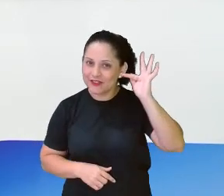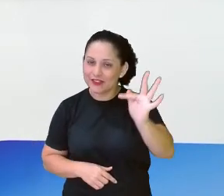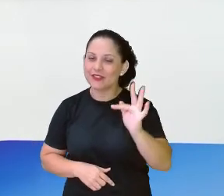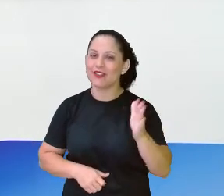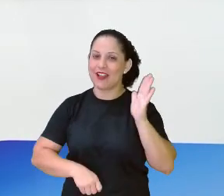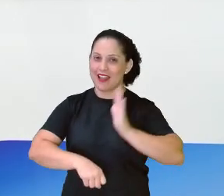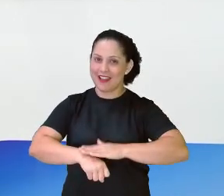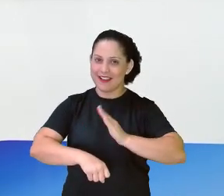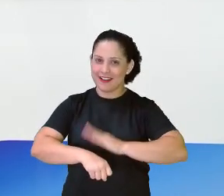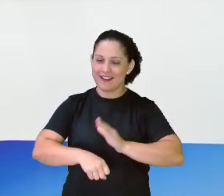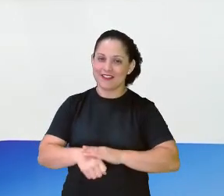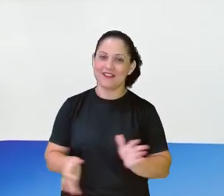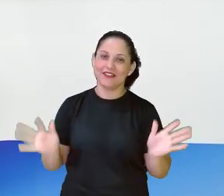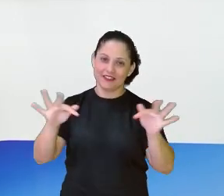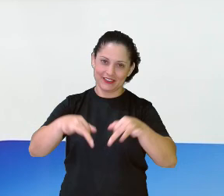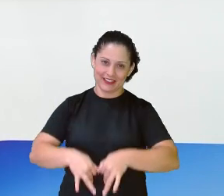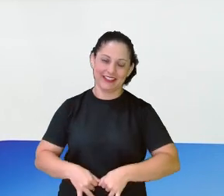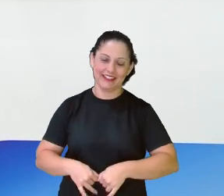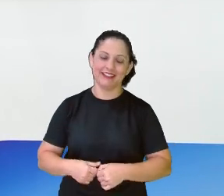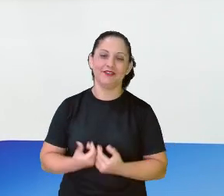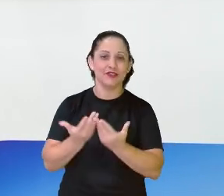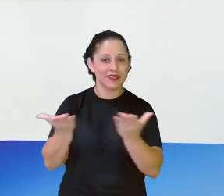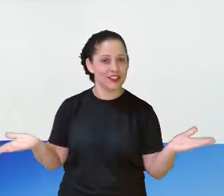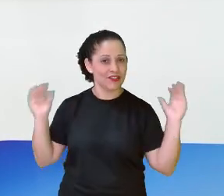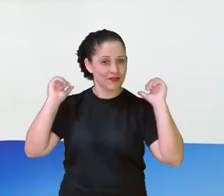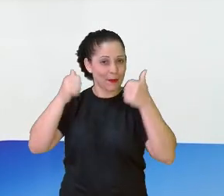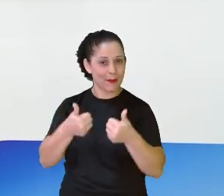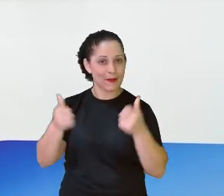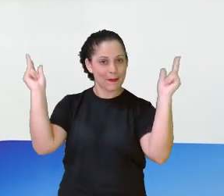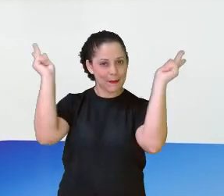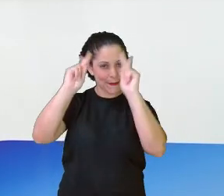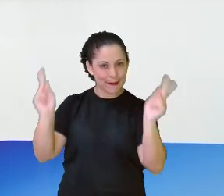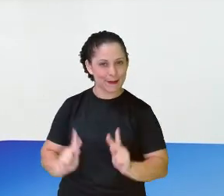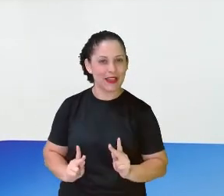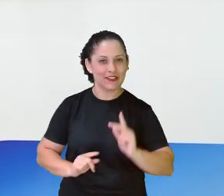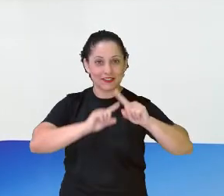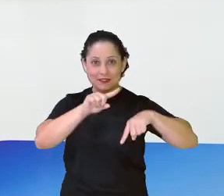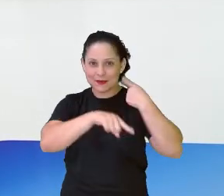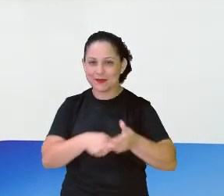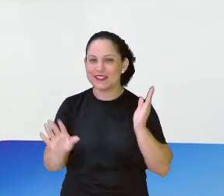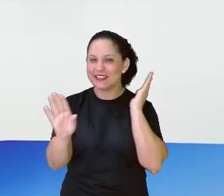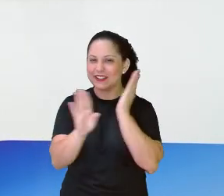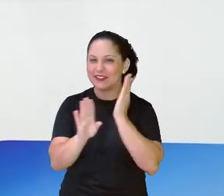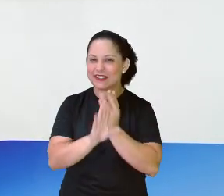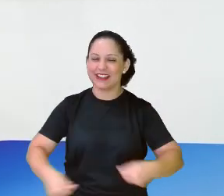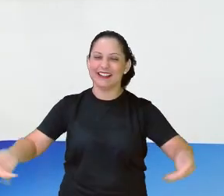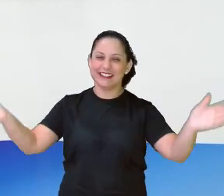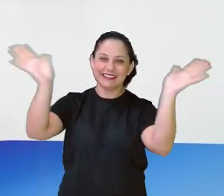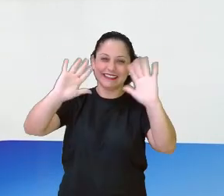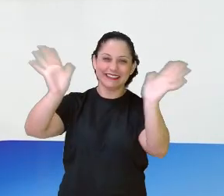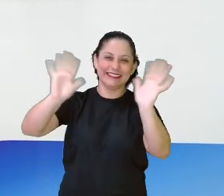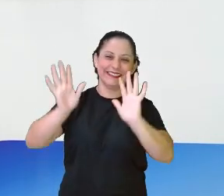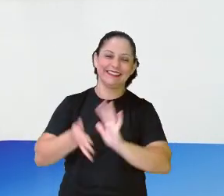A nossa aula chegou ao fim. Fiquem bem, fiquem em paz e a gente se encontra logo, logo.